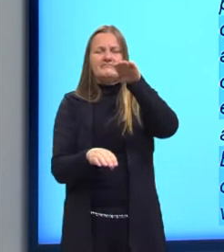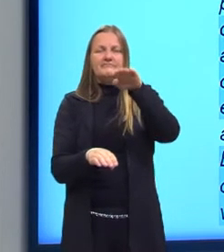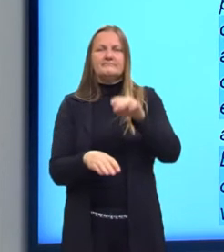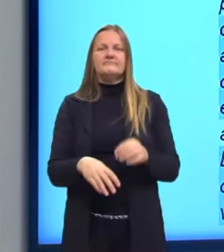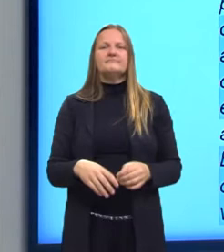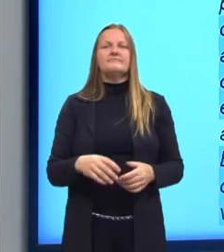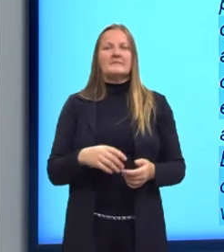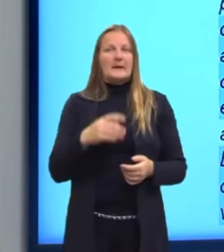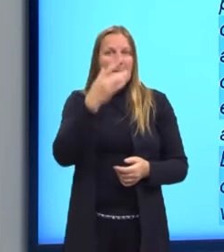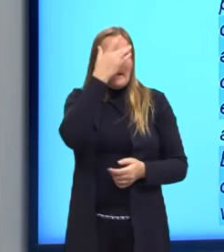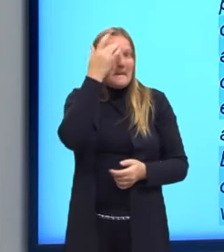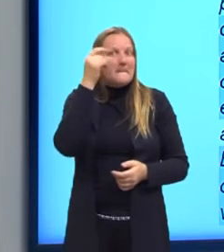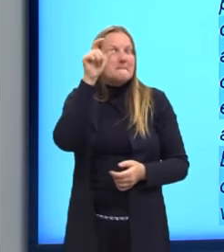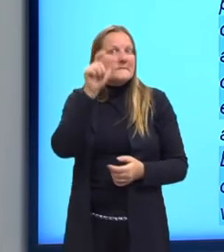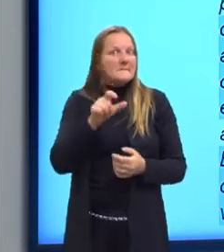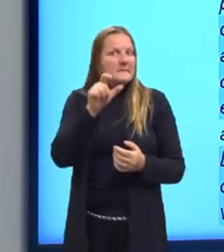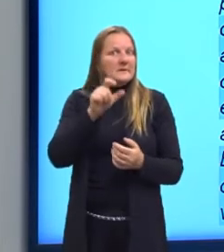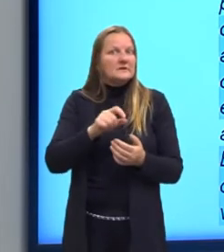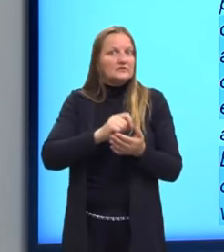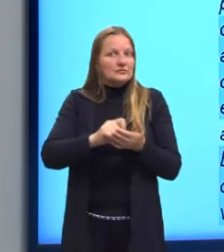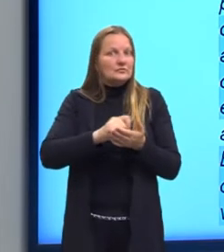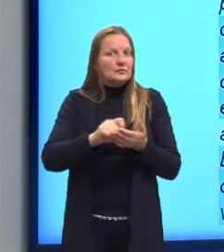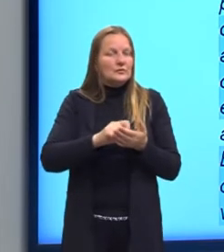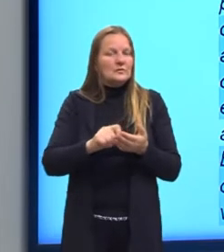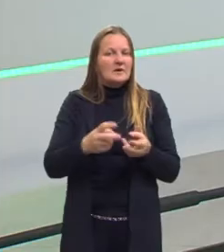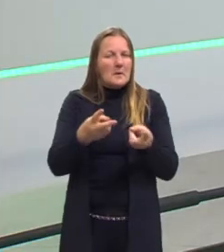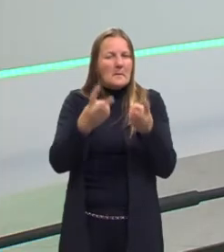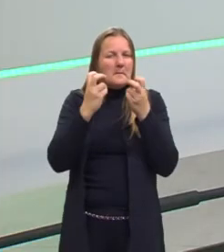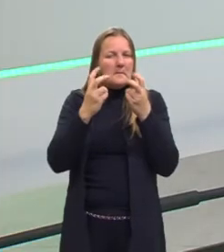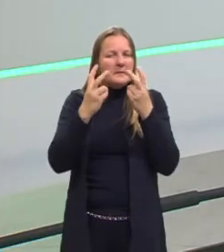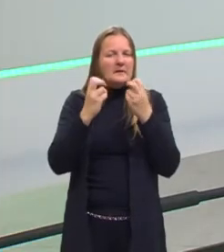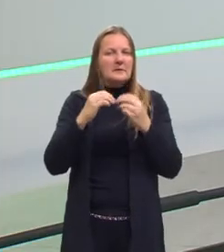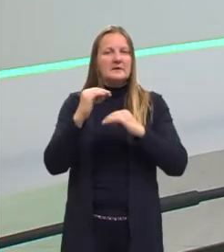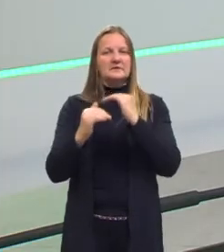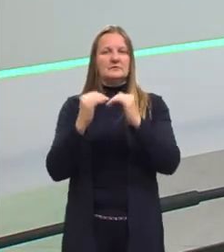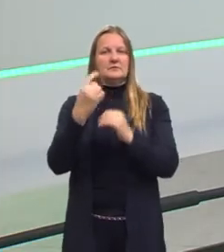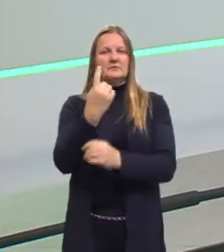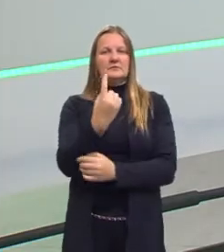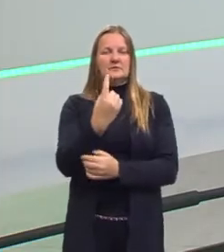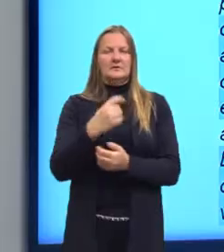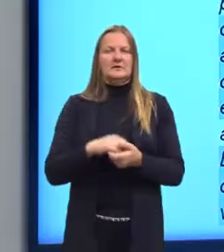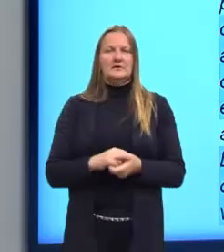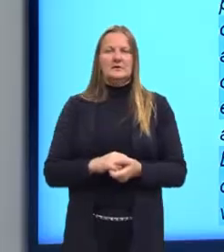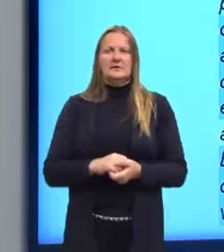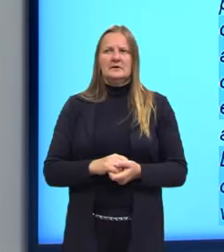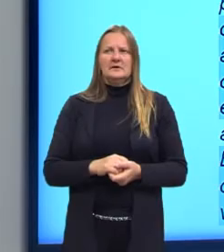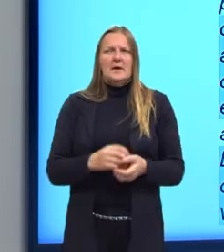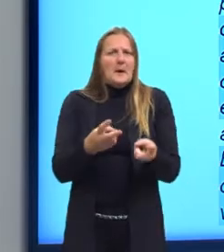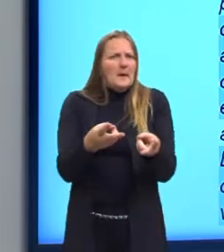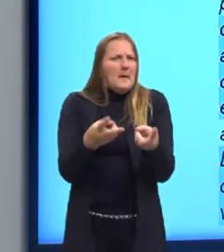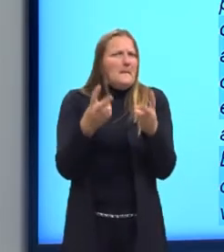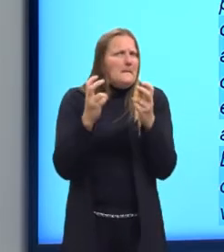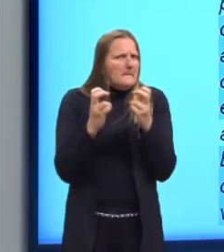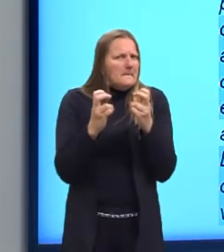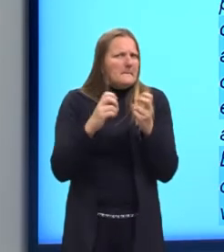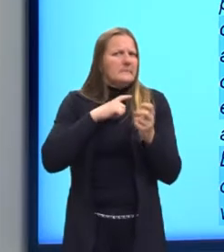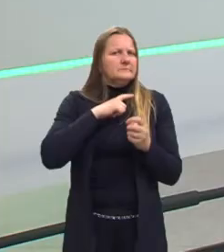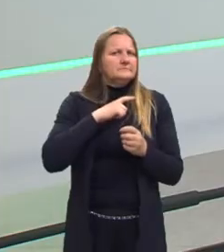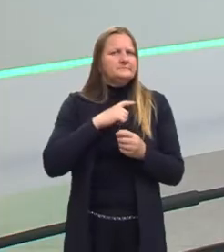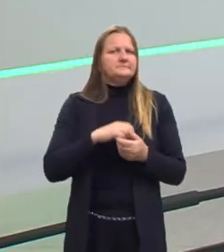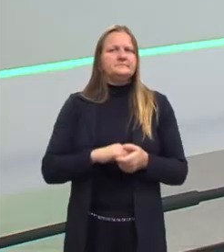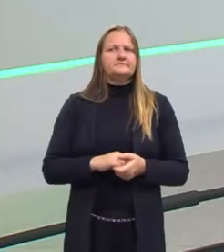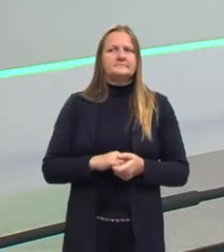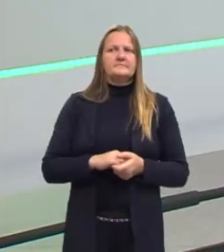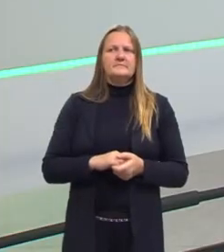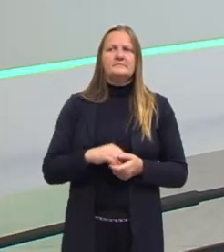ora percebe-se encerrando aqui o desenvolvimento 1 né ora percebe-se portanto